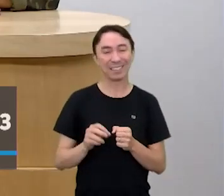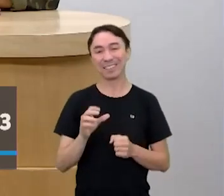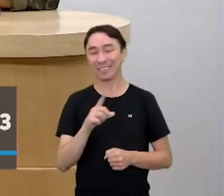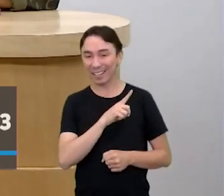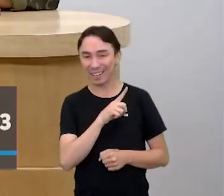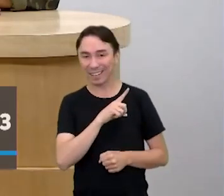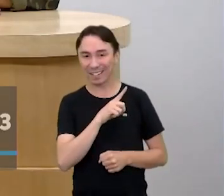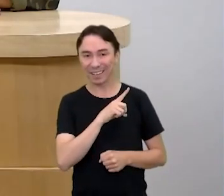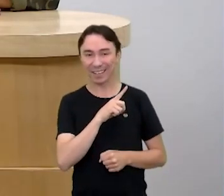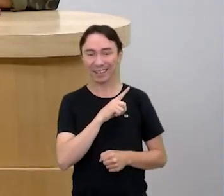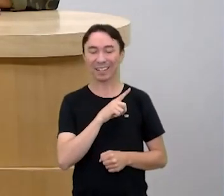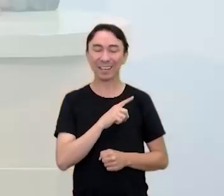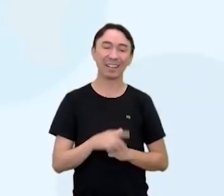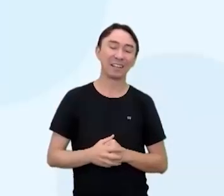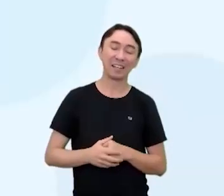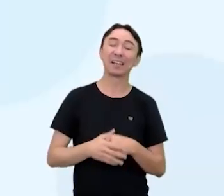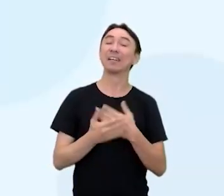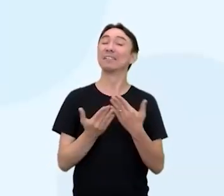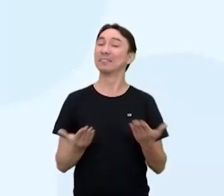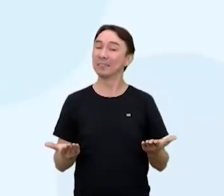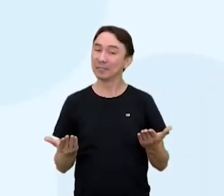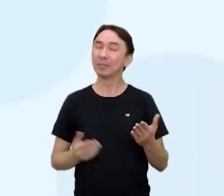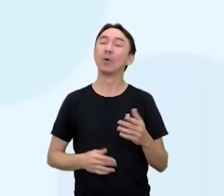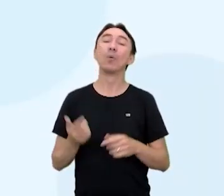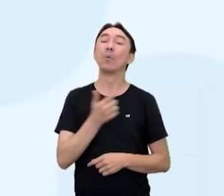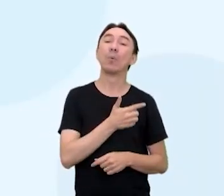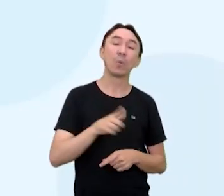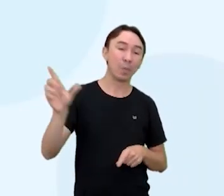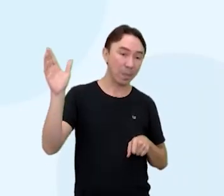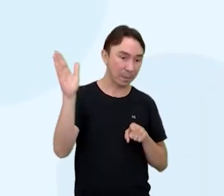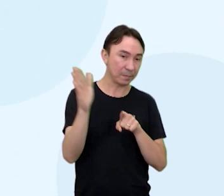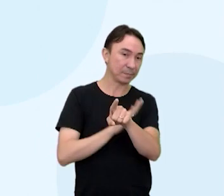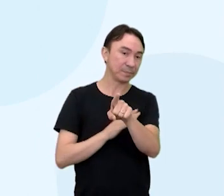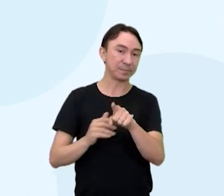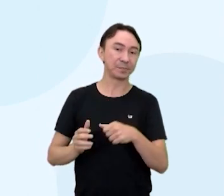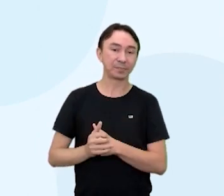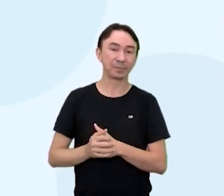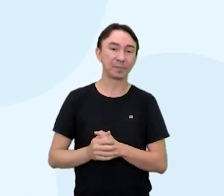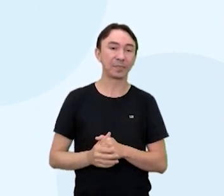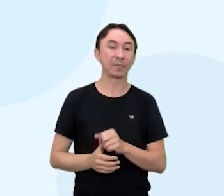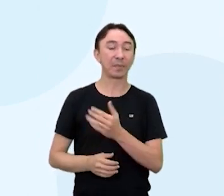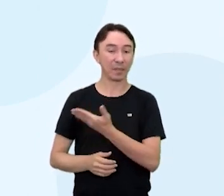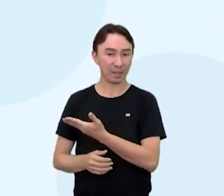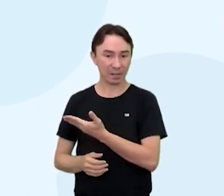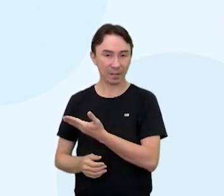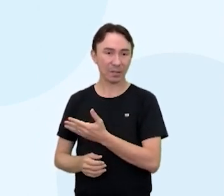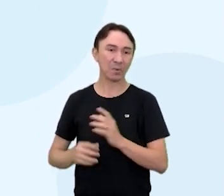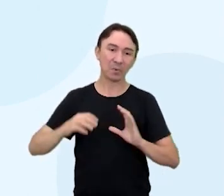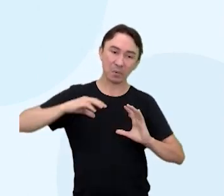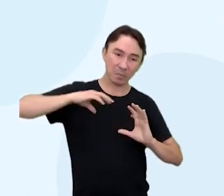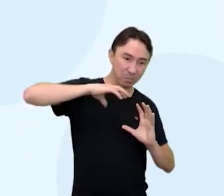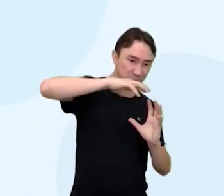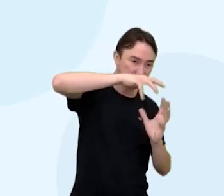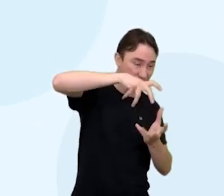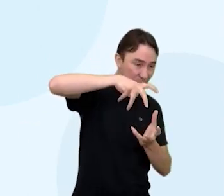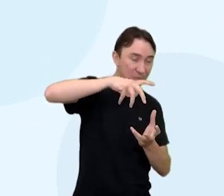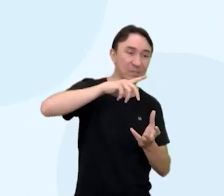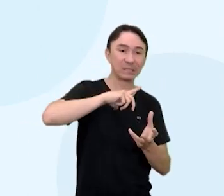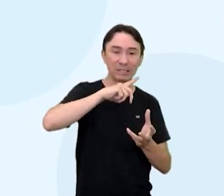eles. Quais são as visões de mundo, interesses e ideologias presentes nesses textos? Nos textos